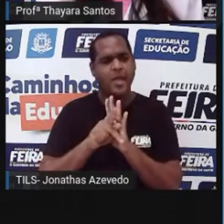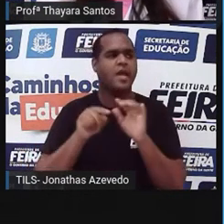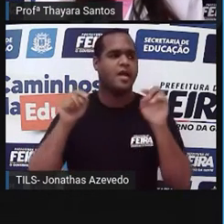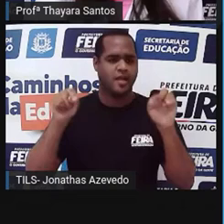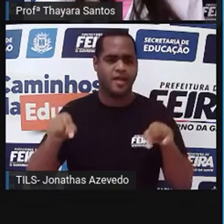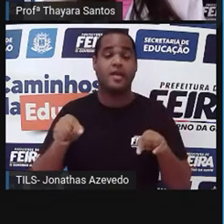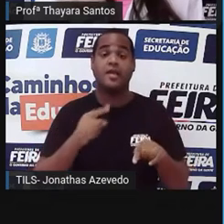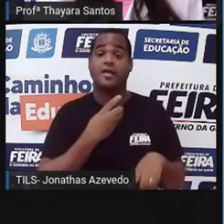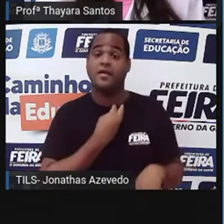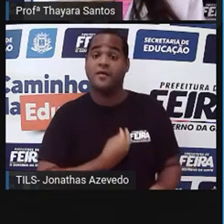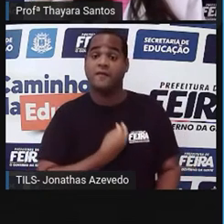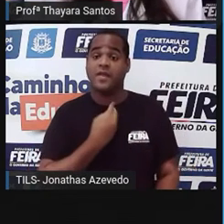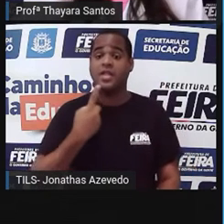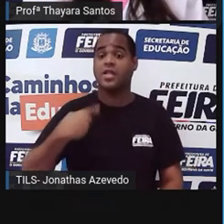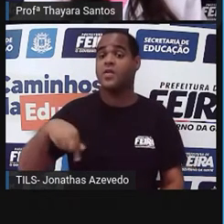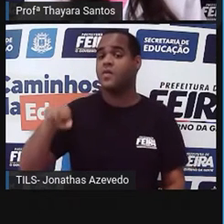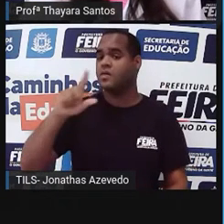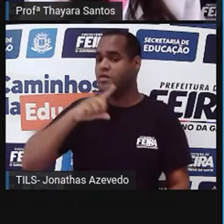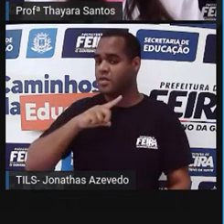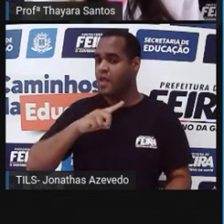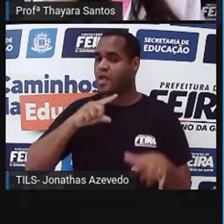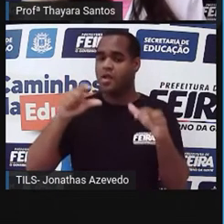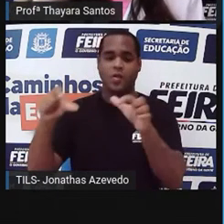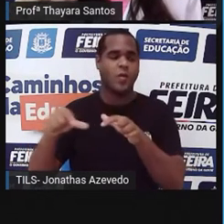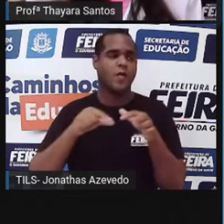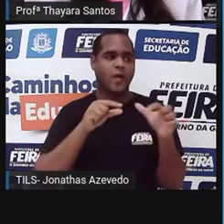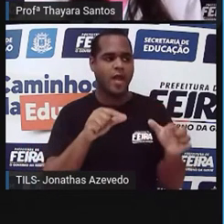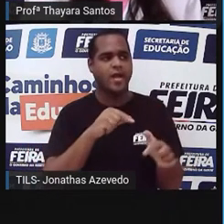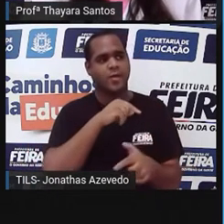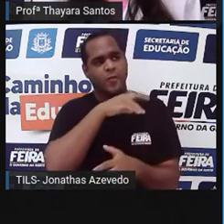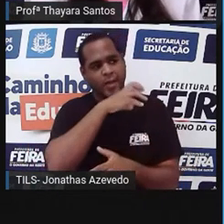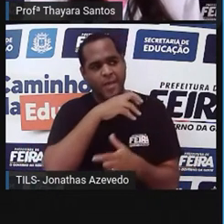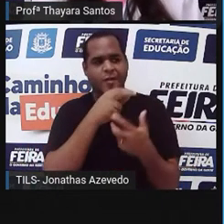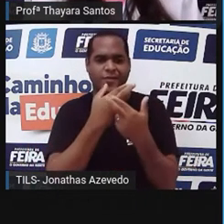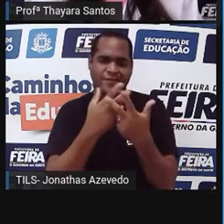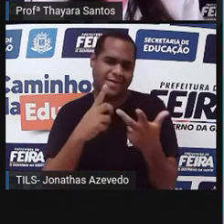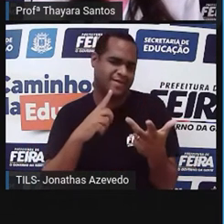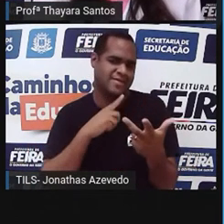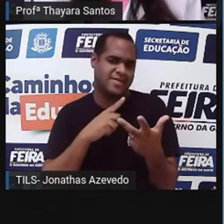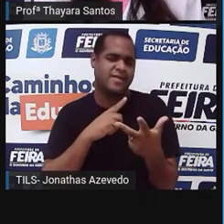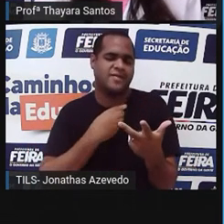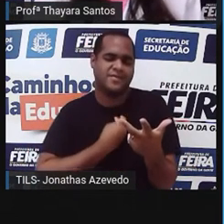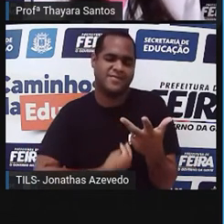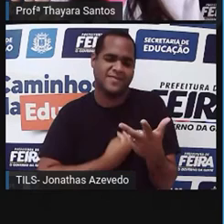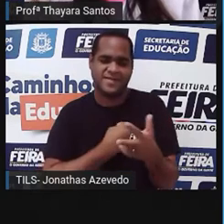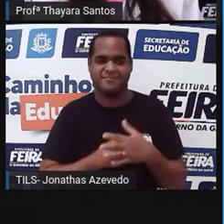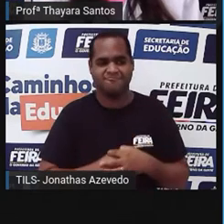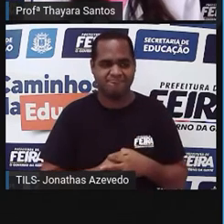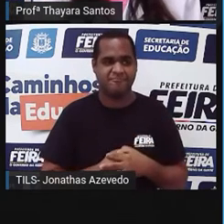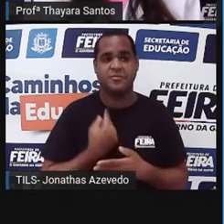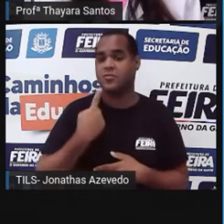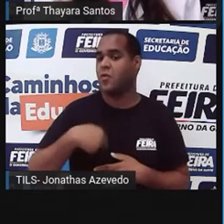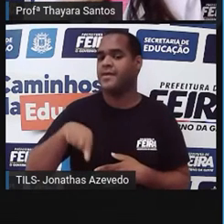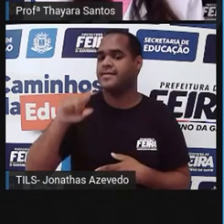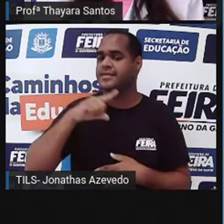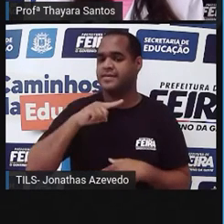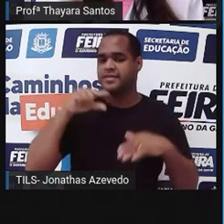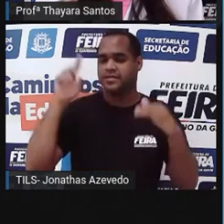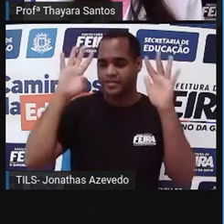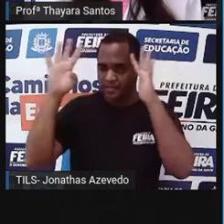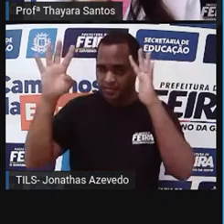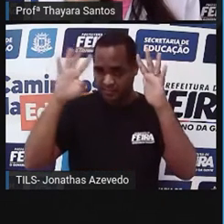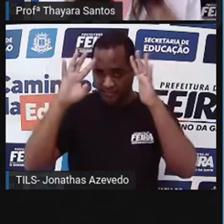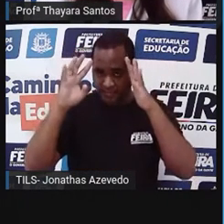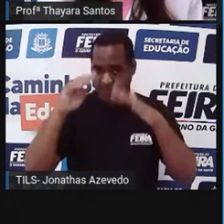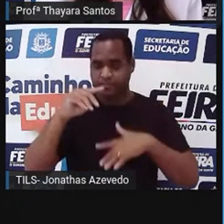nossa vida importa tanto quanto a vida de um outro animalzinho que existe. Então, a gente tem que pensar em nós e